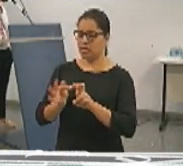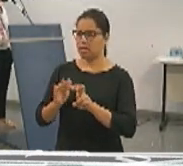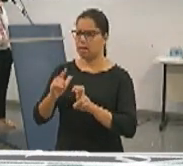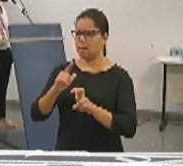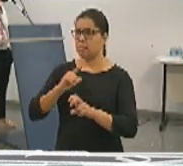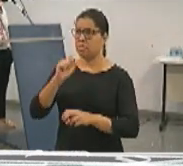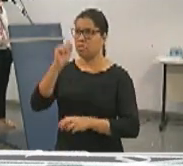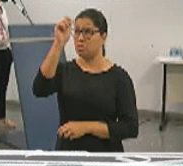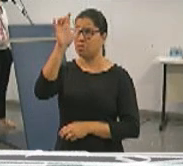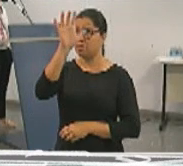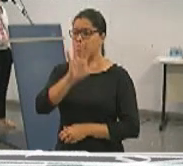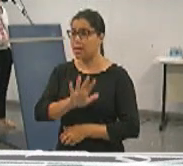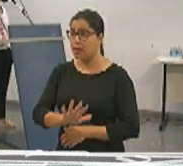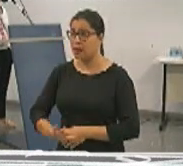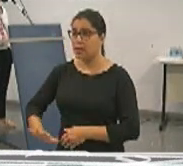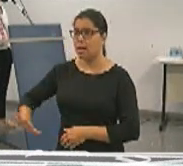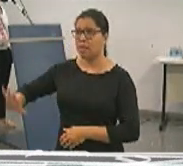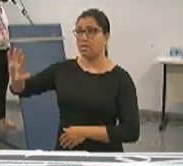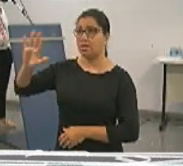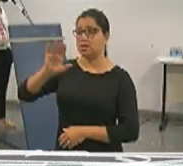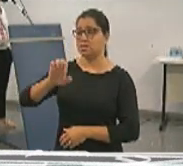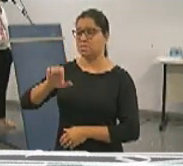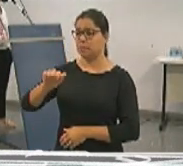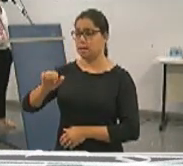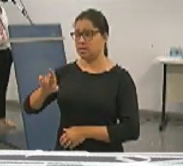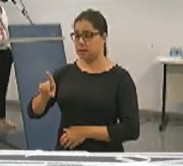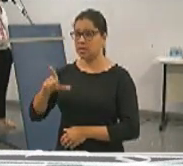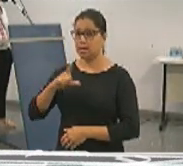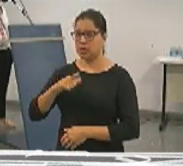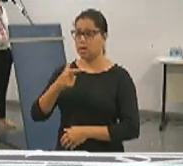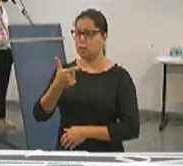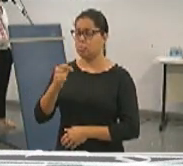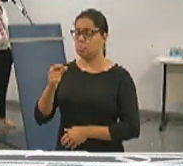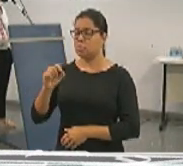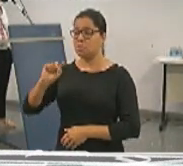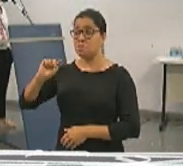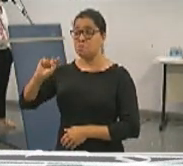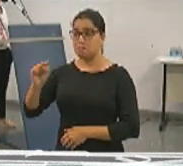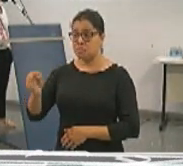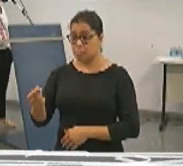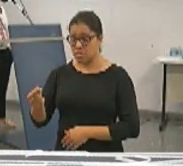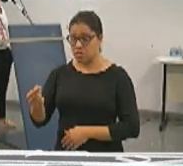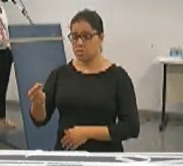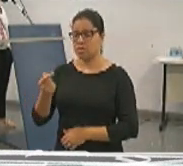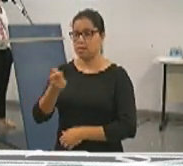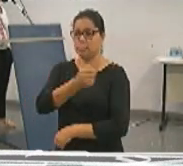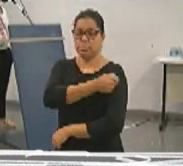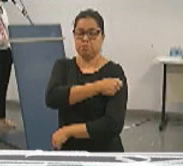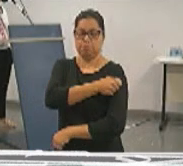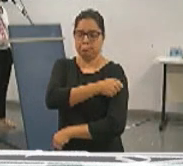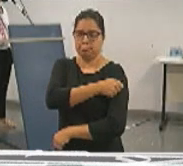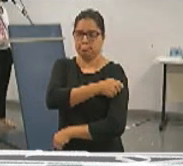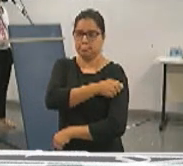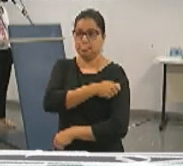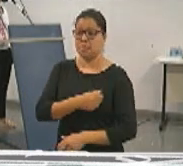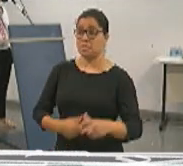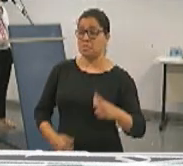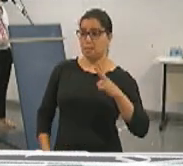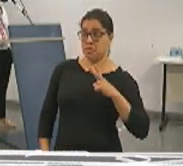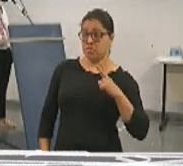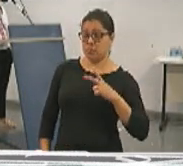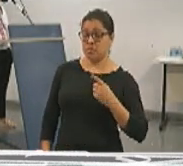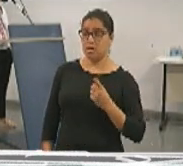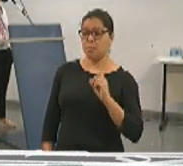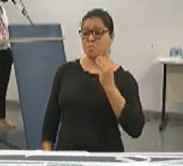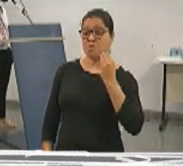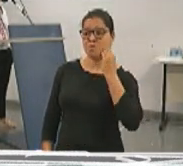públicas, ela tem em torno de 200 mil estudantes. As particulares estão em torno de 1 milhão, se